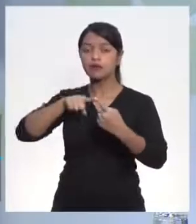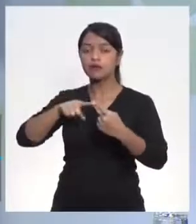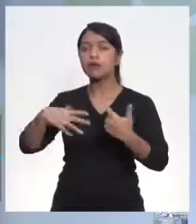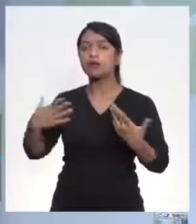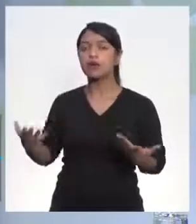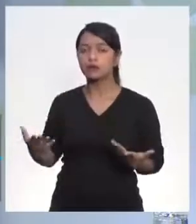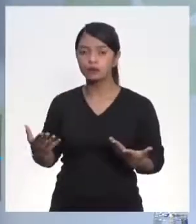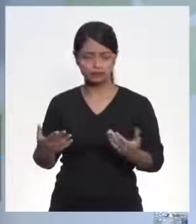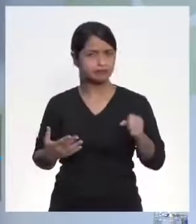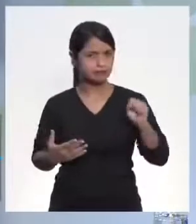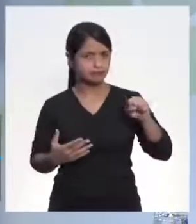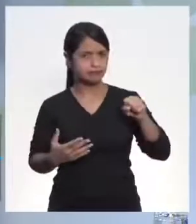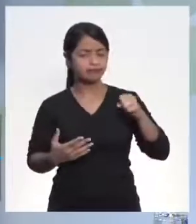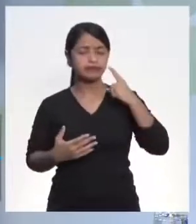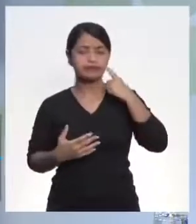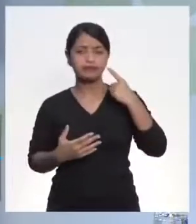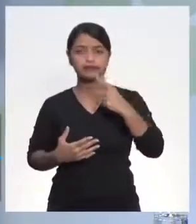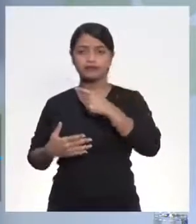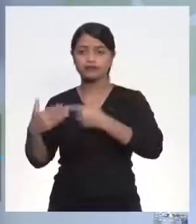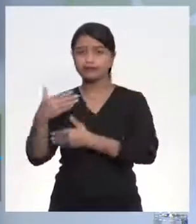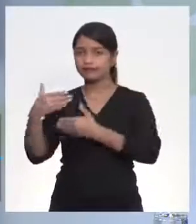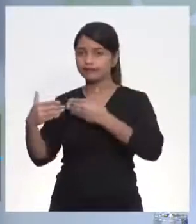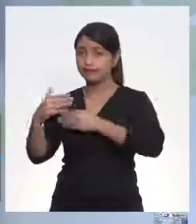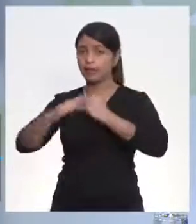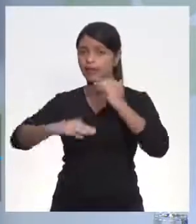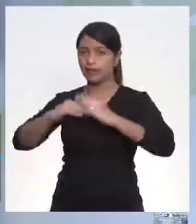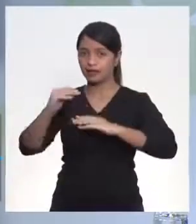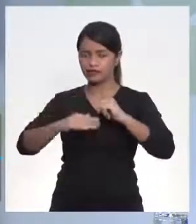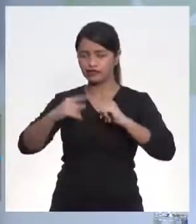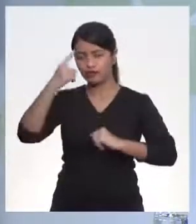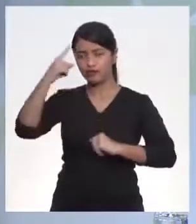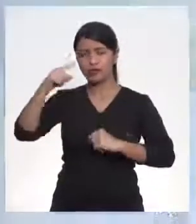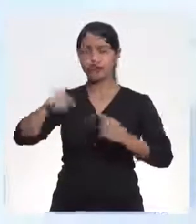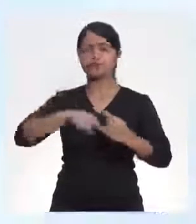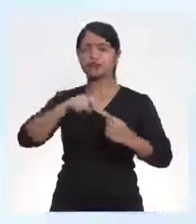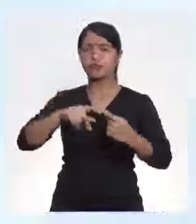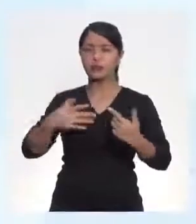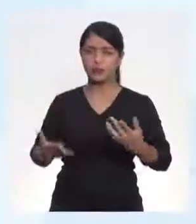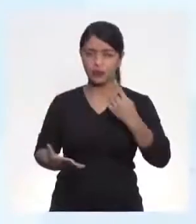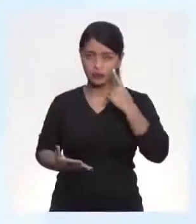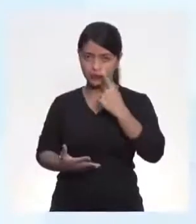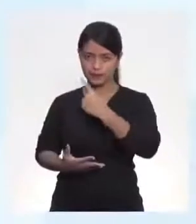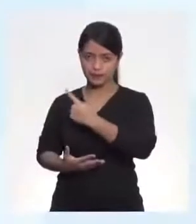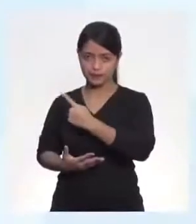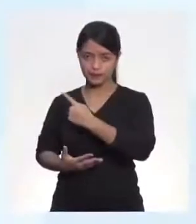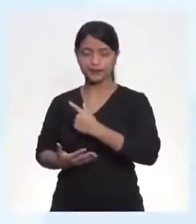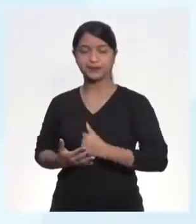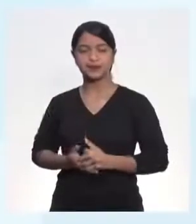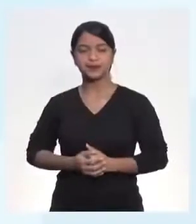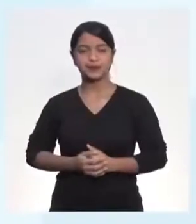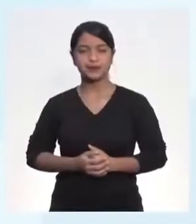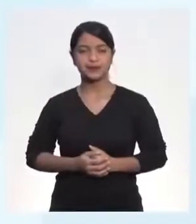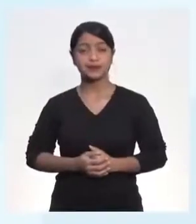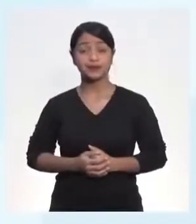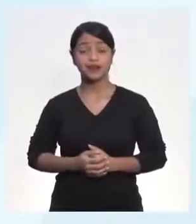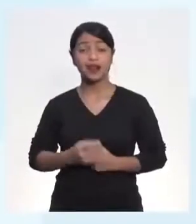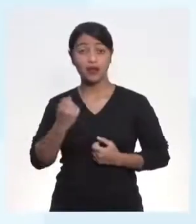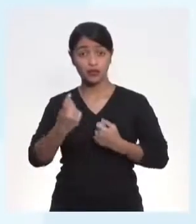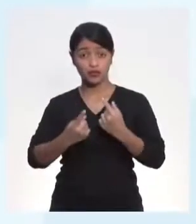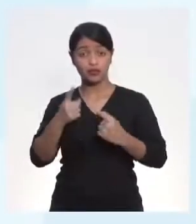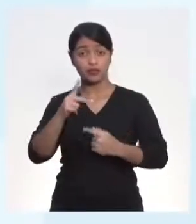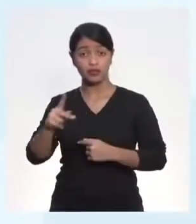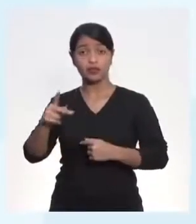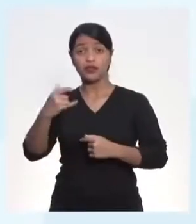colocar a habilidade aí para vocês para a gente relembrar a questão da missão. Pode colocar na tela para eles, diretor? Então, a habilidade... E tem professora aqui colocando. Vou fazer